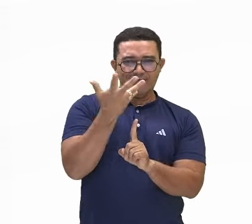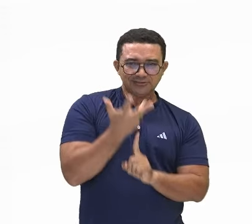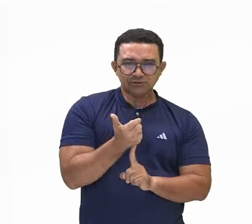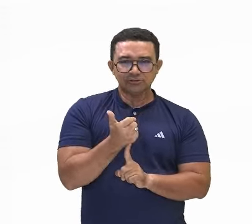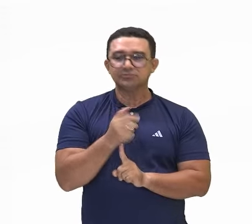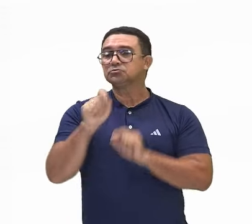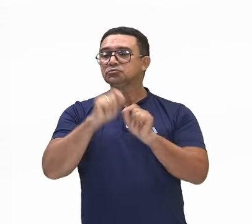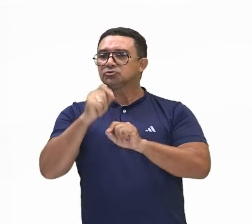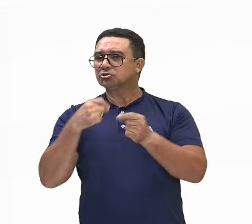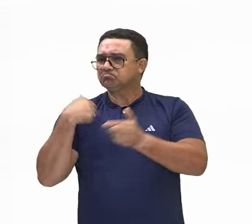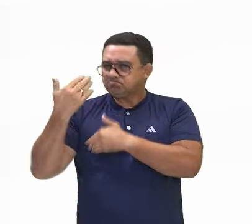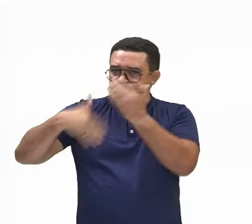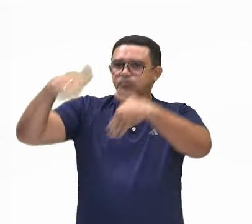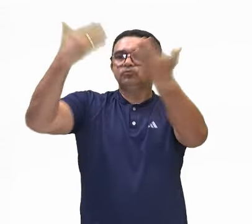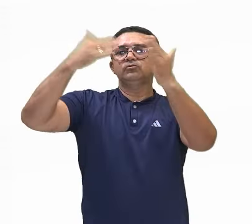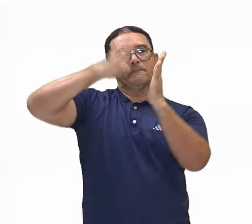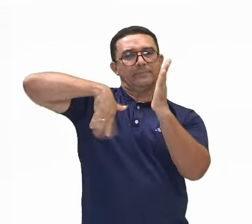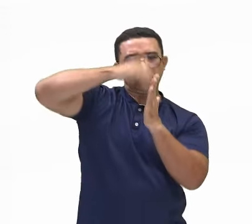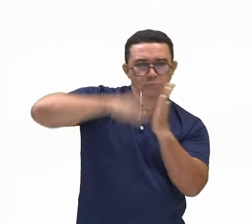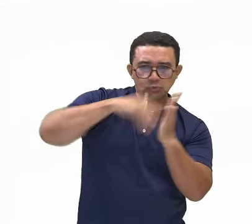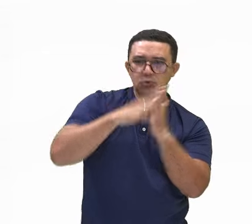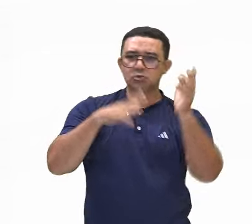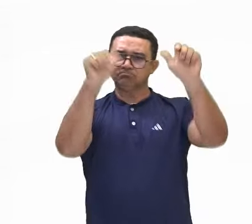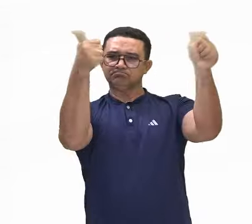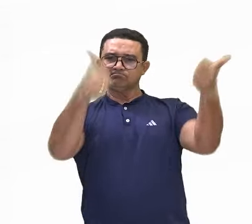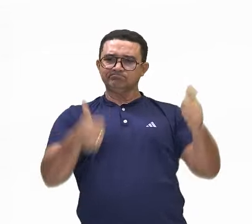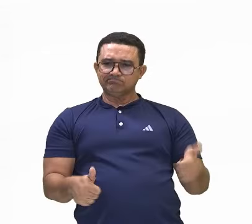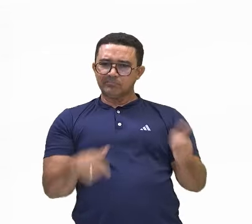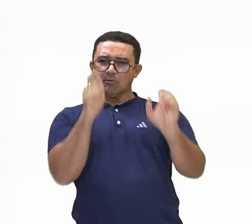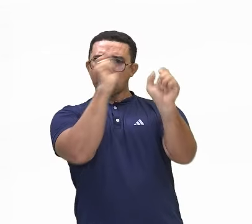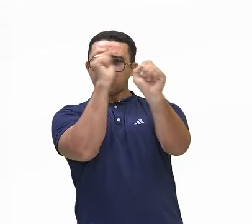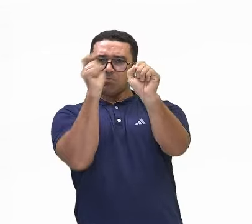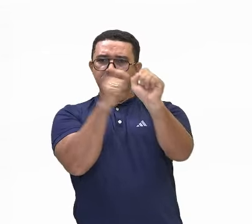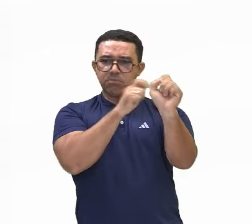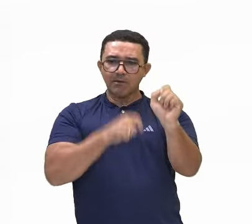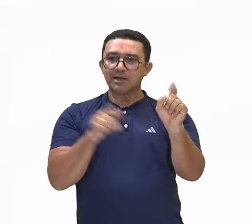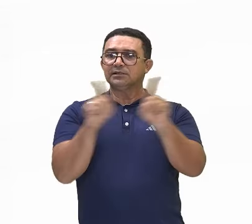da pintura, escultura, arquitetura